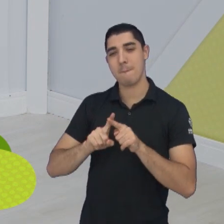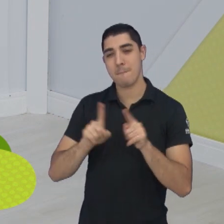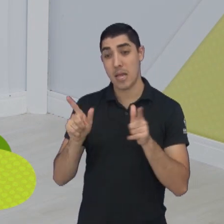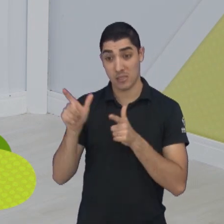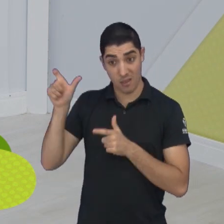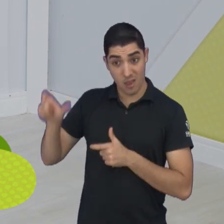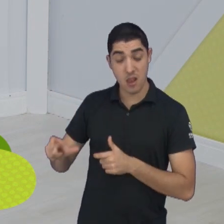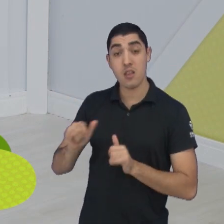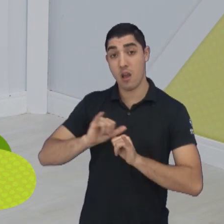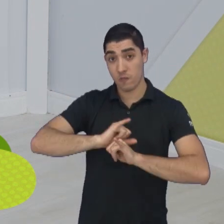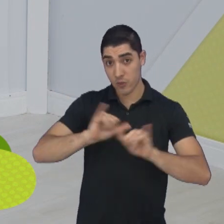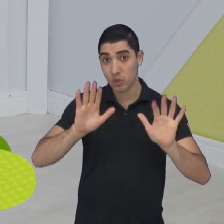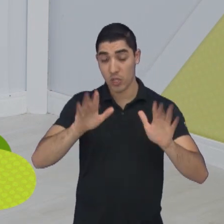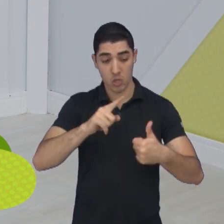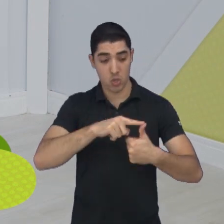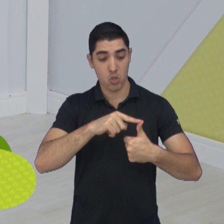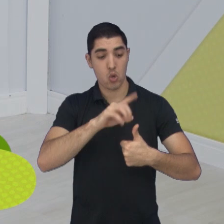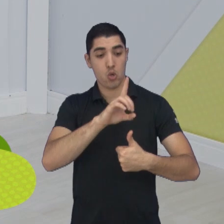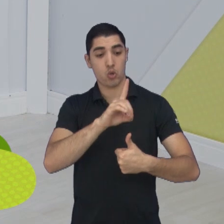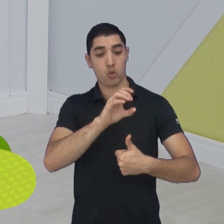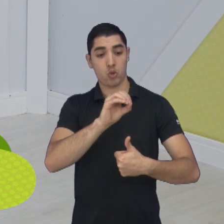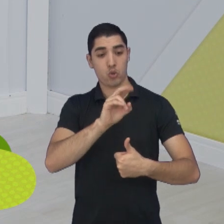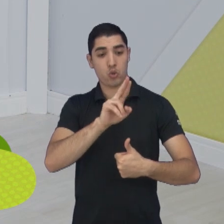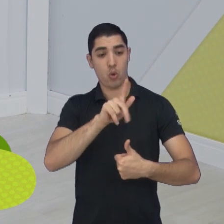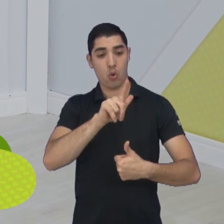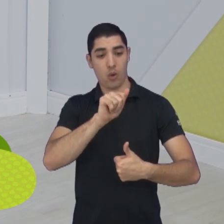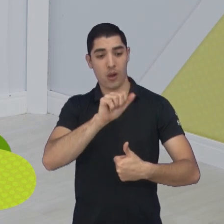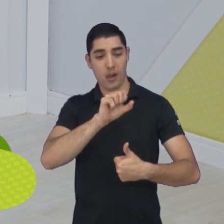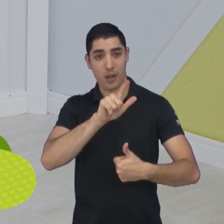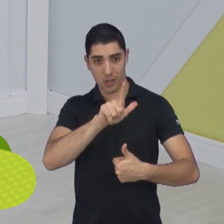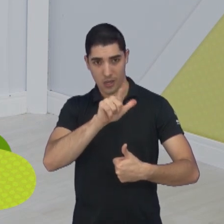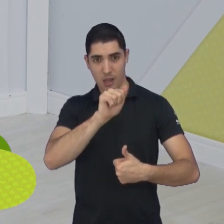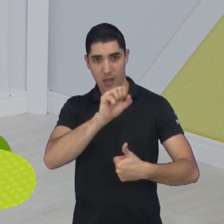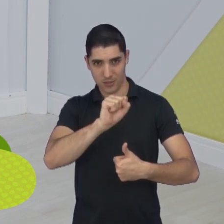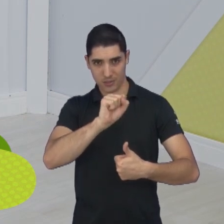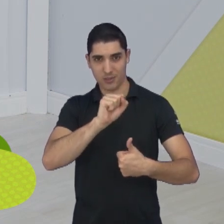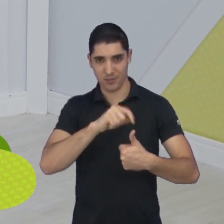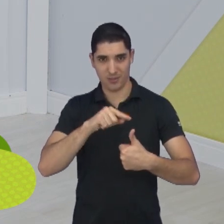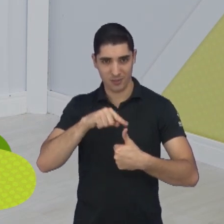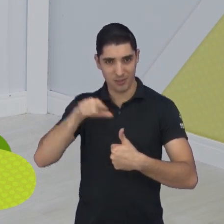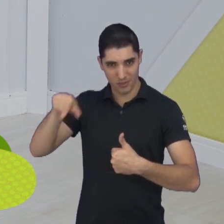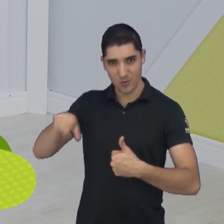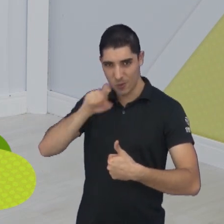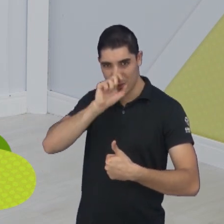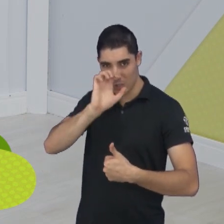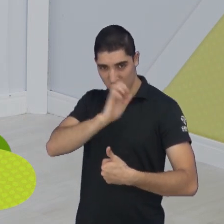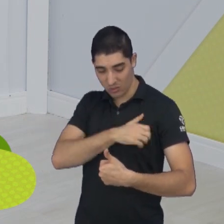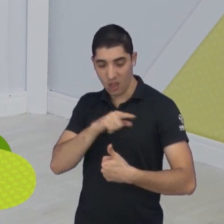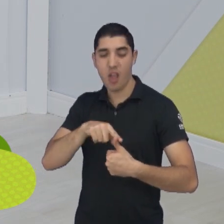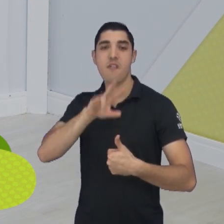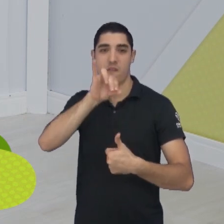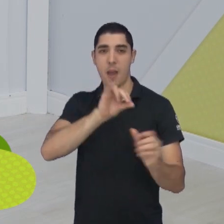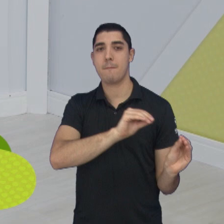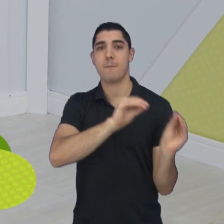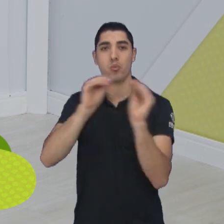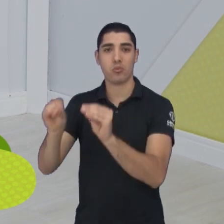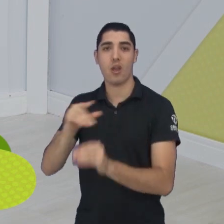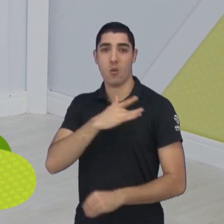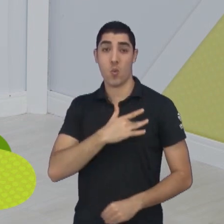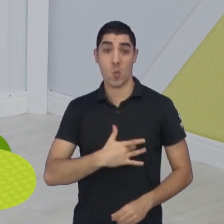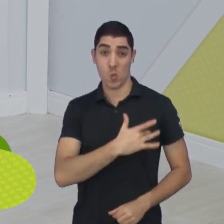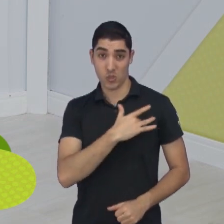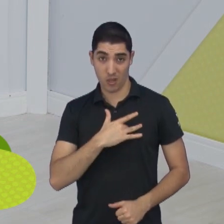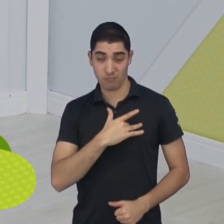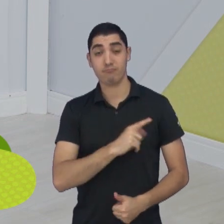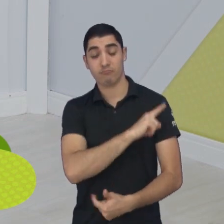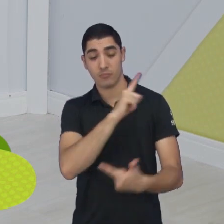que o Douglas Souza já está com um contrato assinado para a hora que terminar a Superliga, ele vai justamente para o Cruzeiro, o Douglas Souza, e o